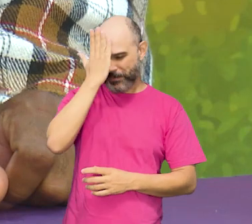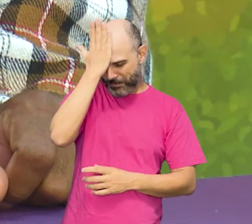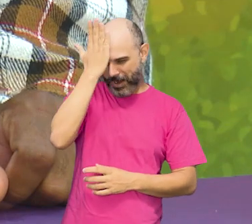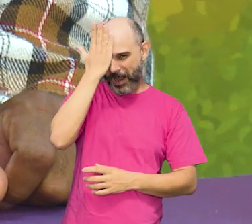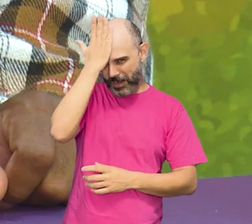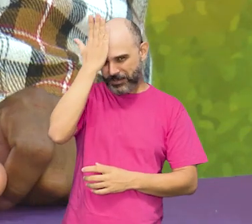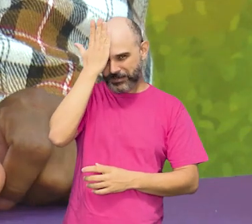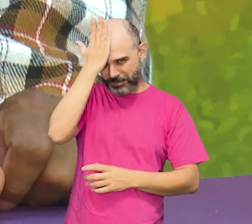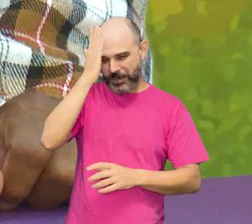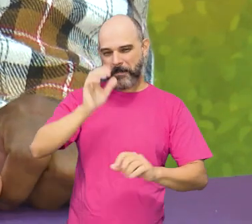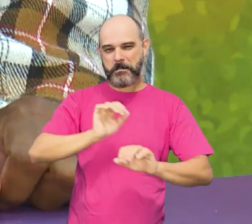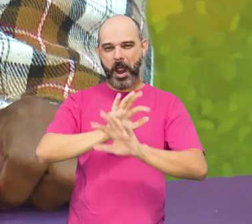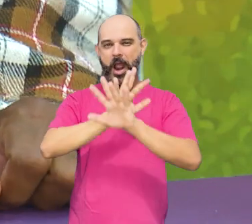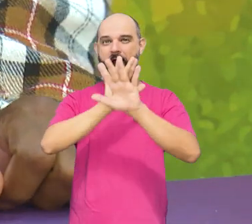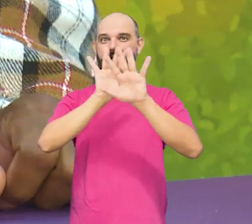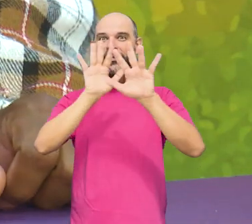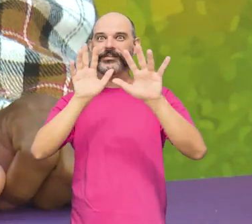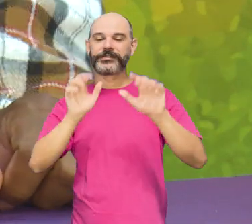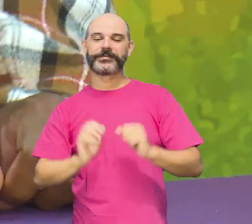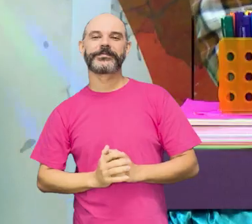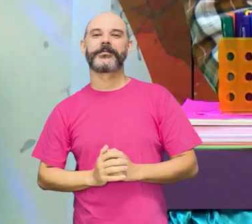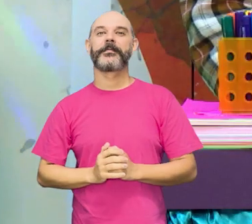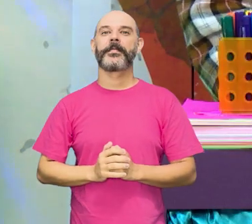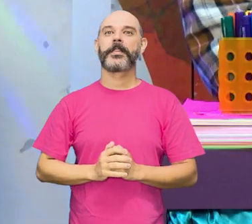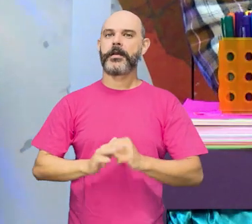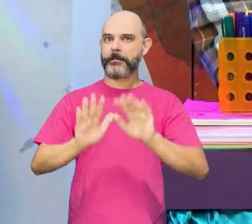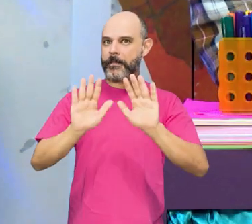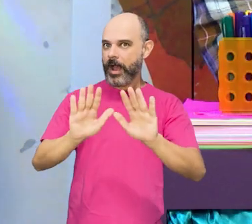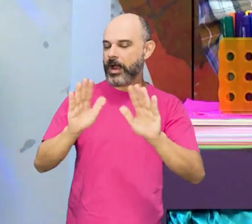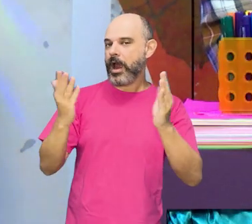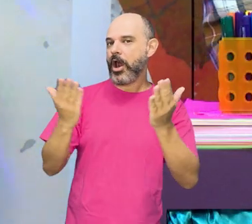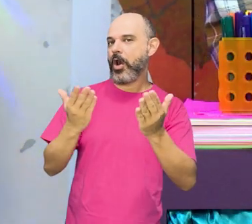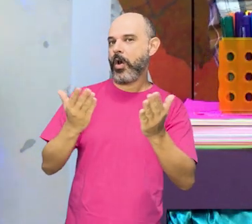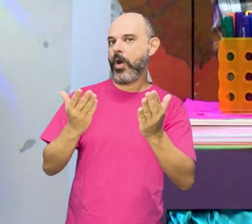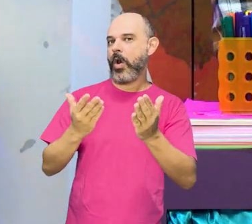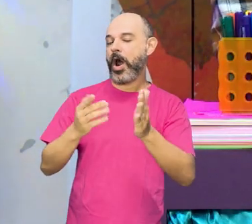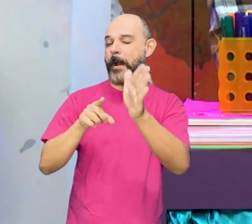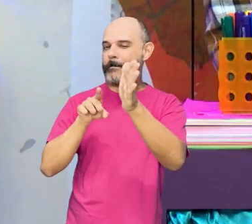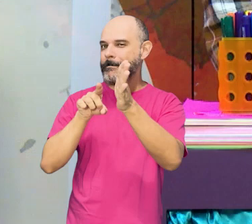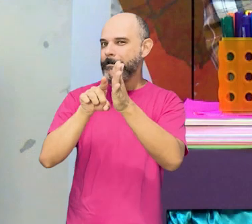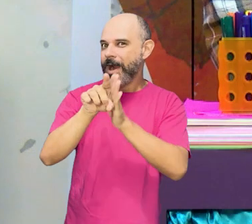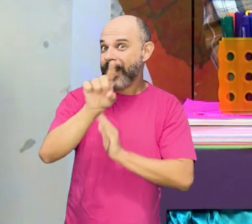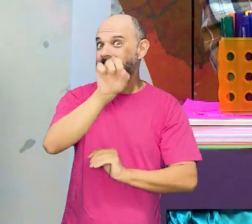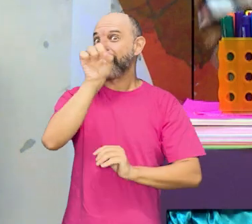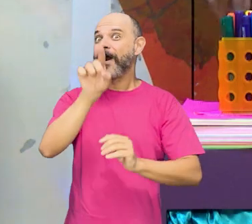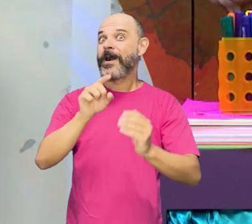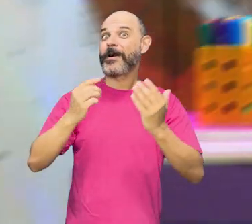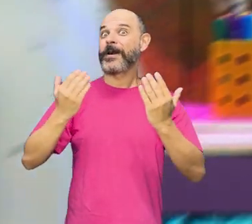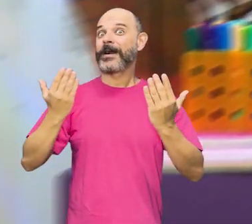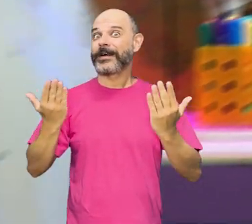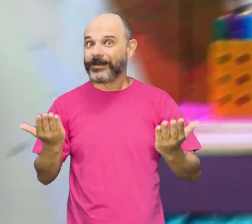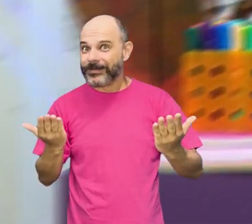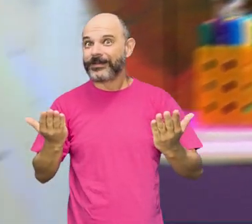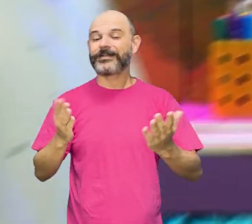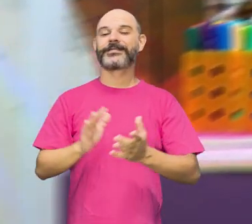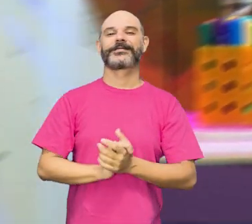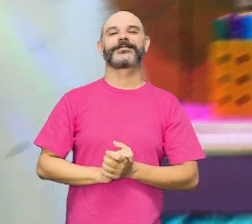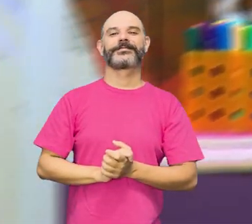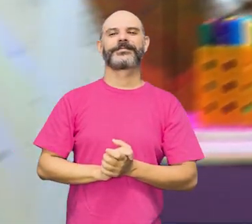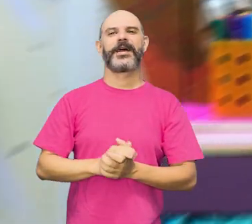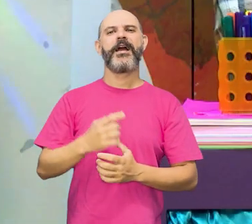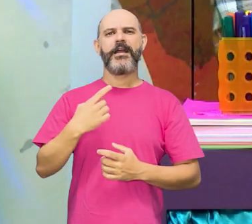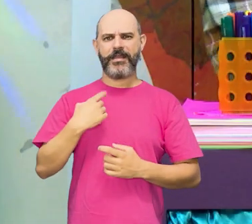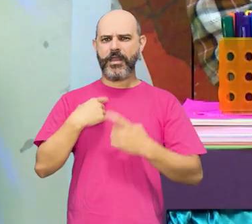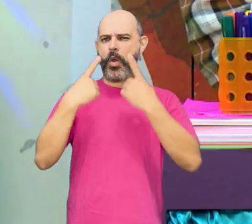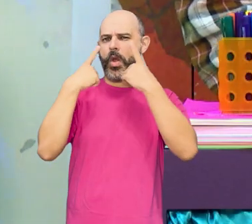Esse professor Matita é mó mágico! Mas vamos agora ao nosso